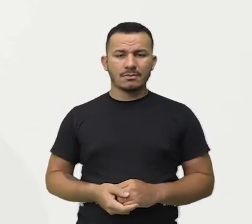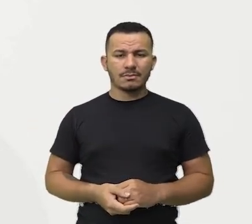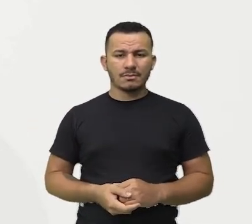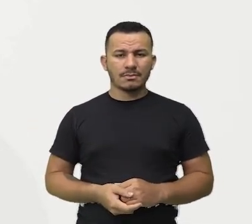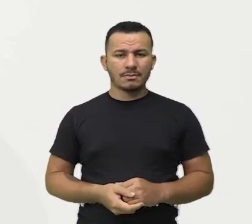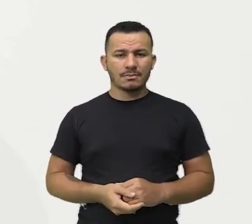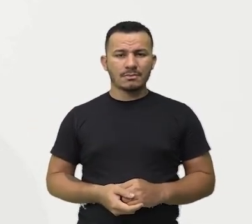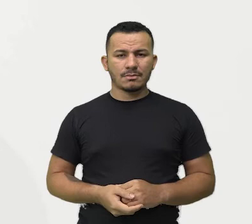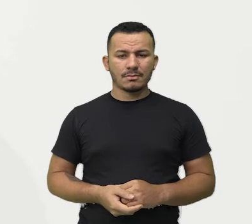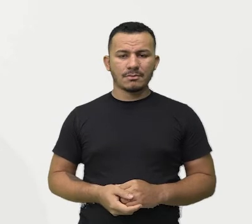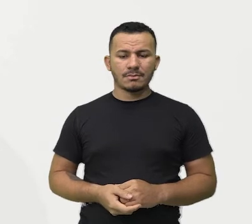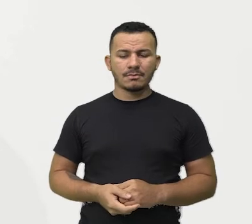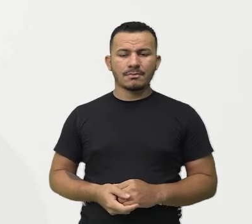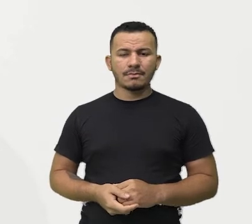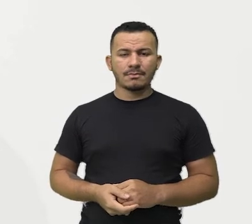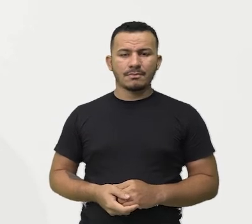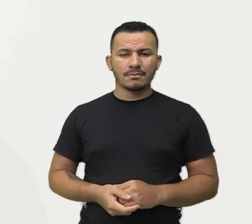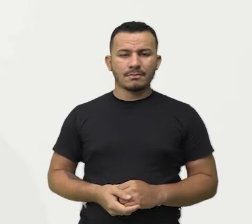10.